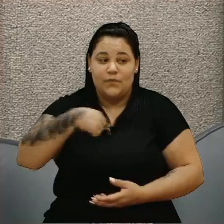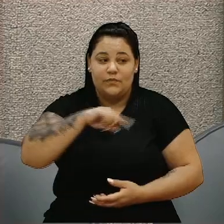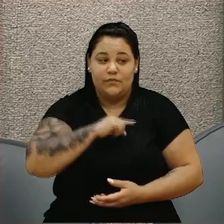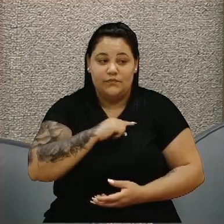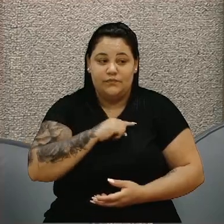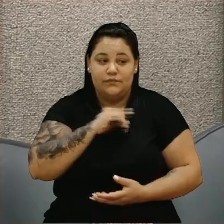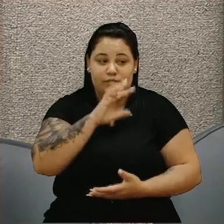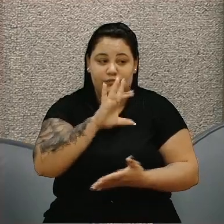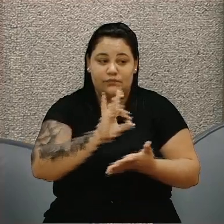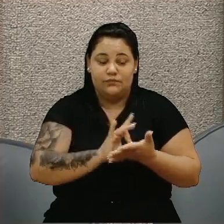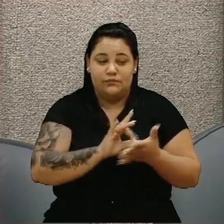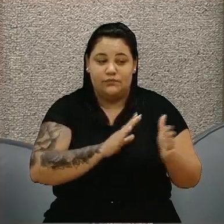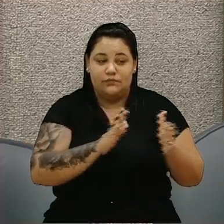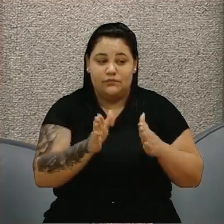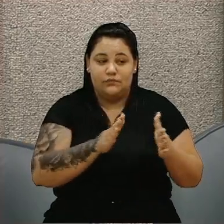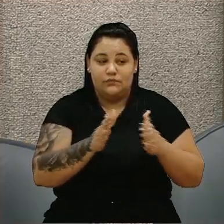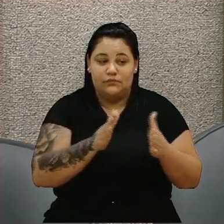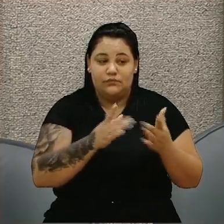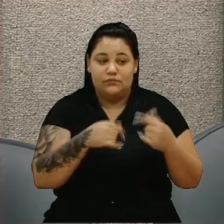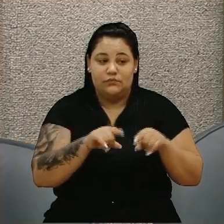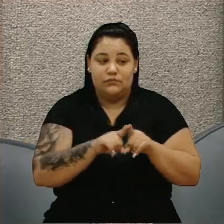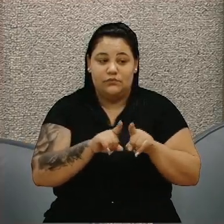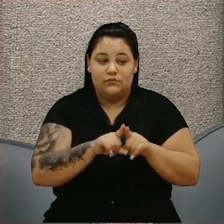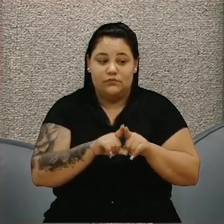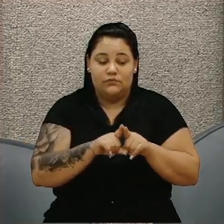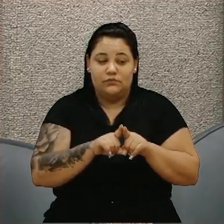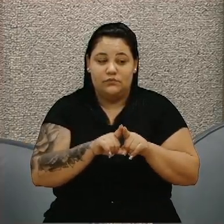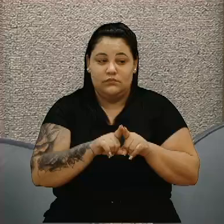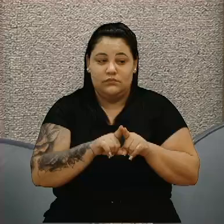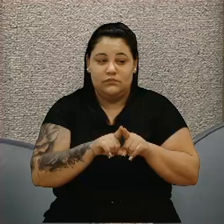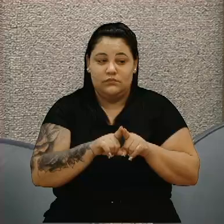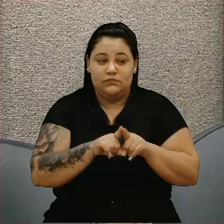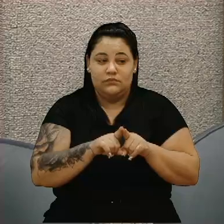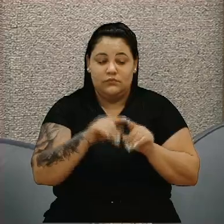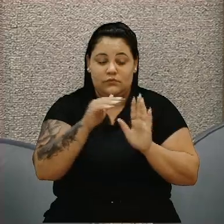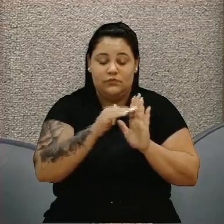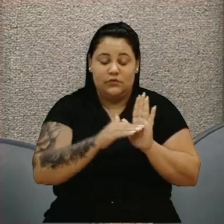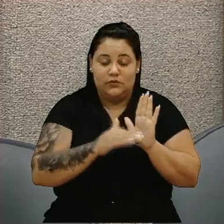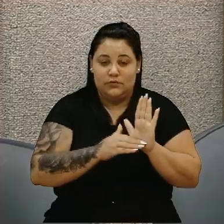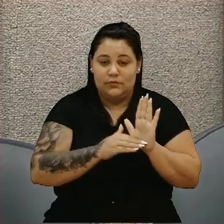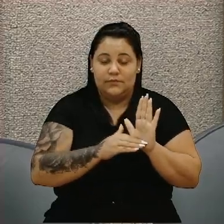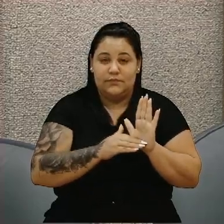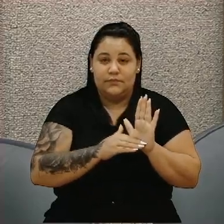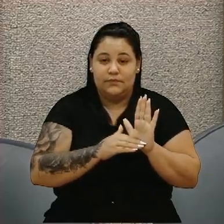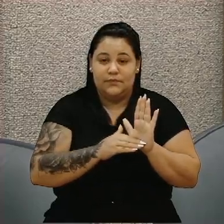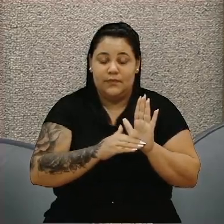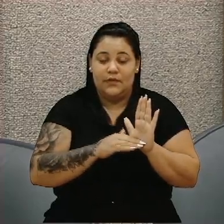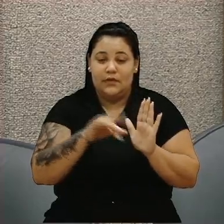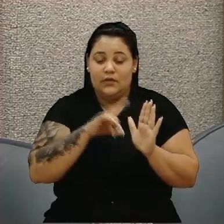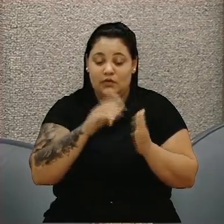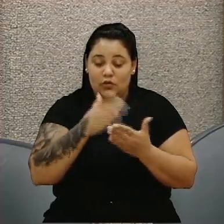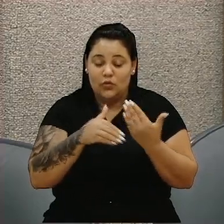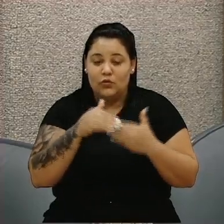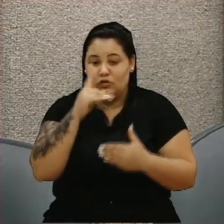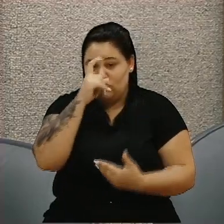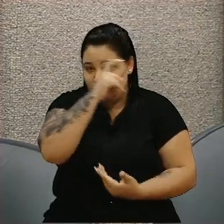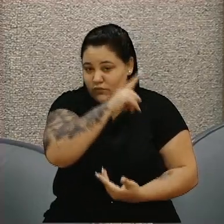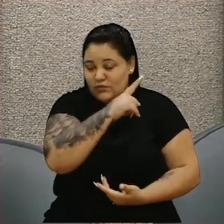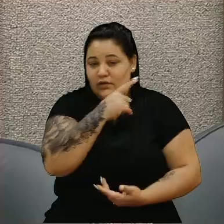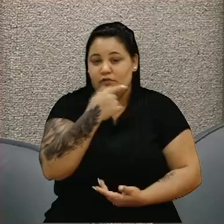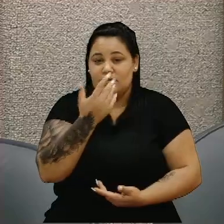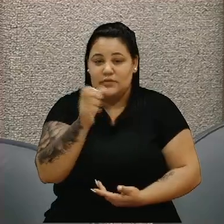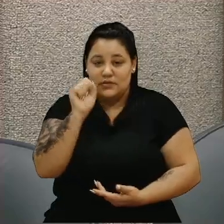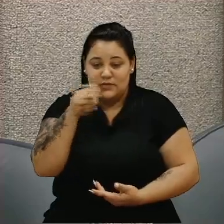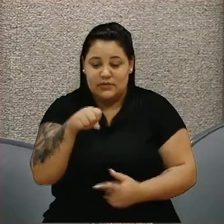de 3 mil lotes, com o programa More Legal, com todas as dificuldades, mas com uma